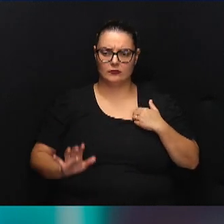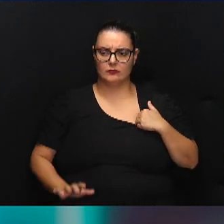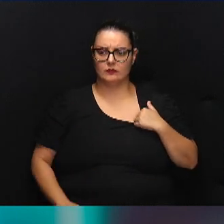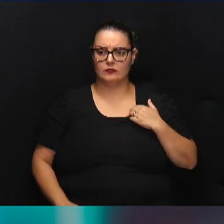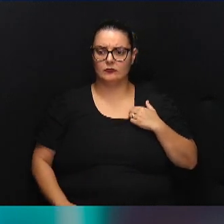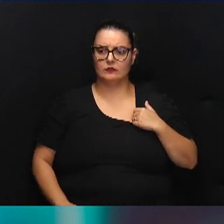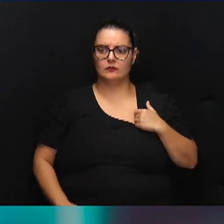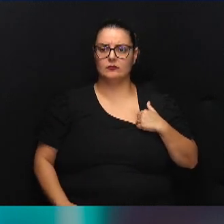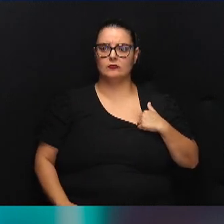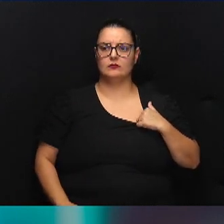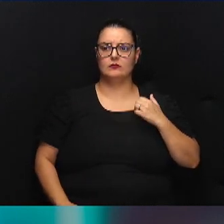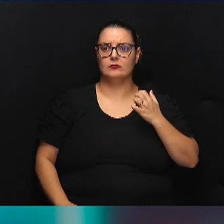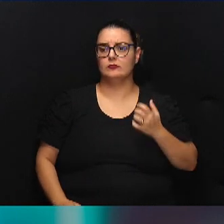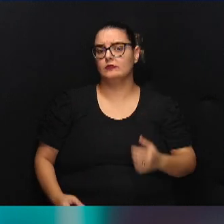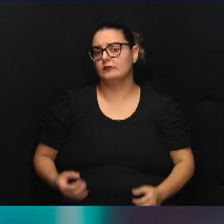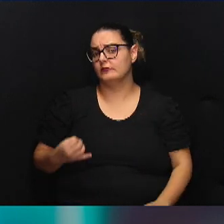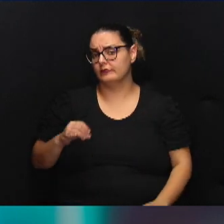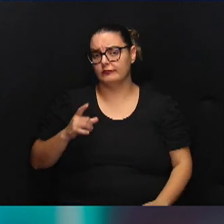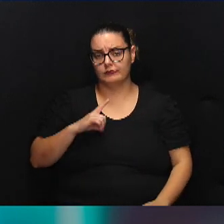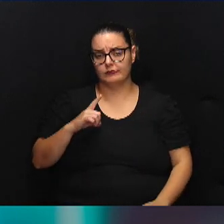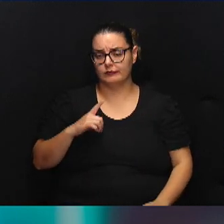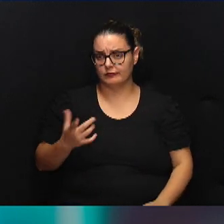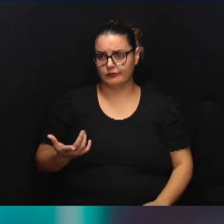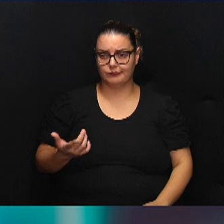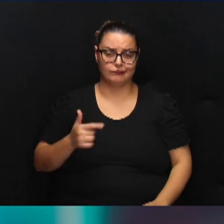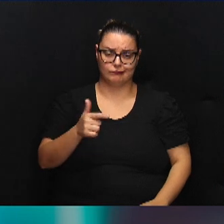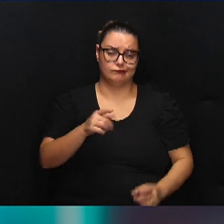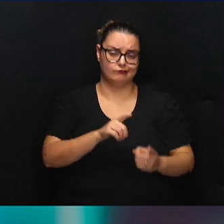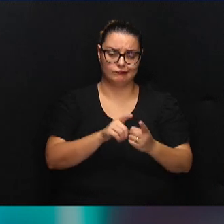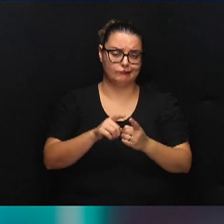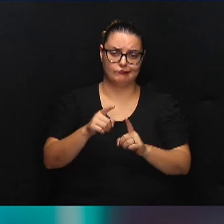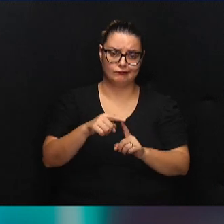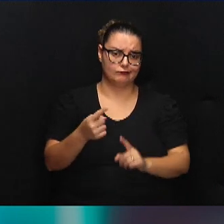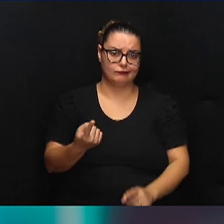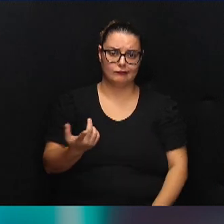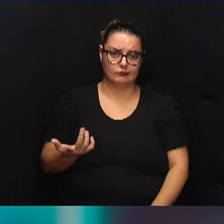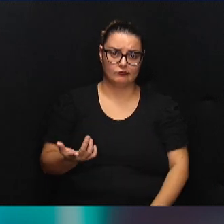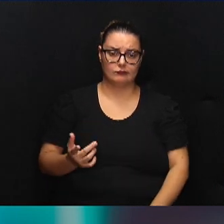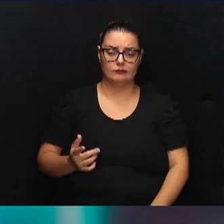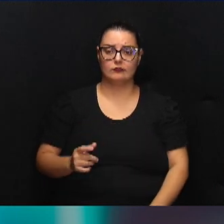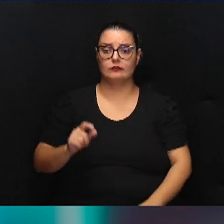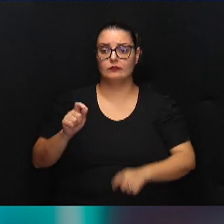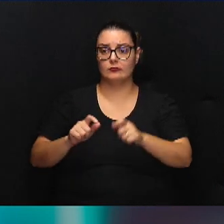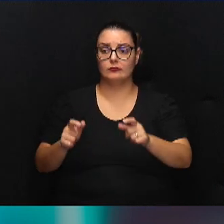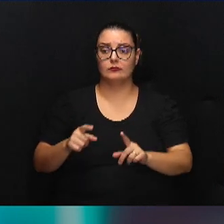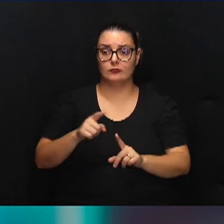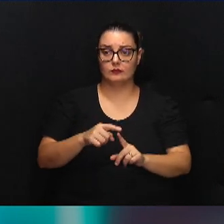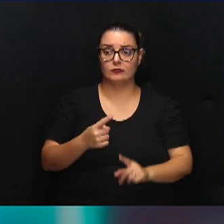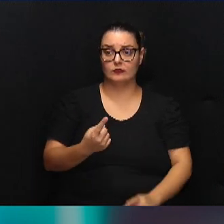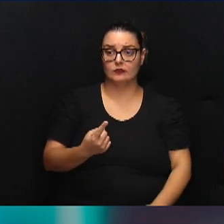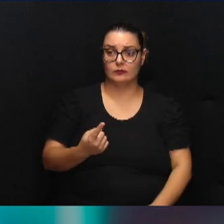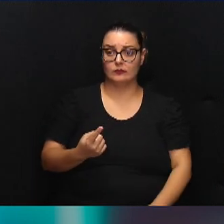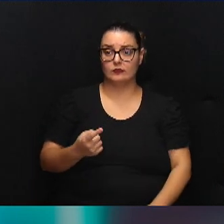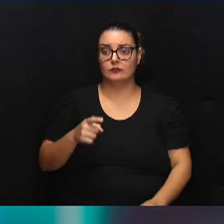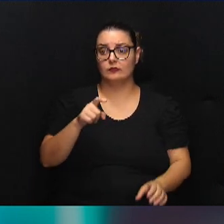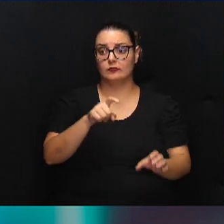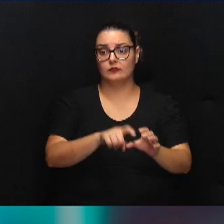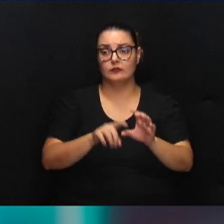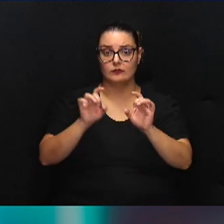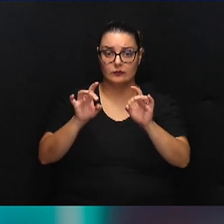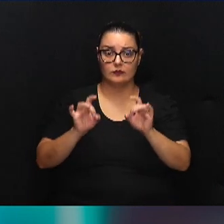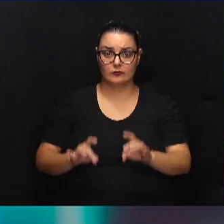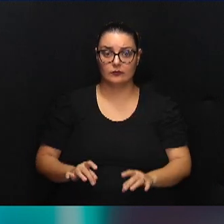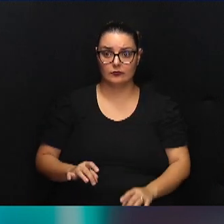que tivesse, nada disso vai atender ao diabetes tipo 1. Né? As pessoas que têm diabetes tipo 1 dependem essencialmente